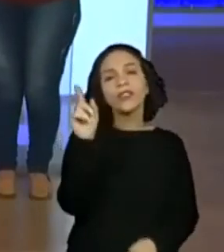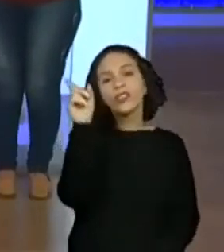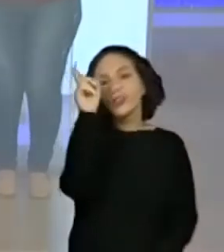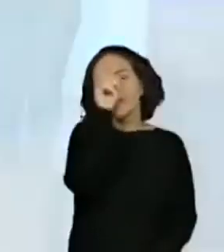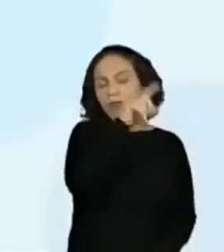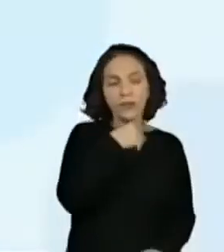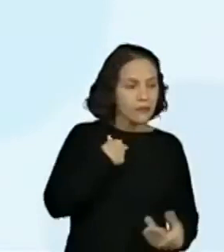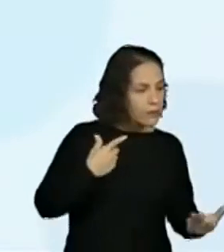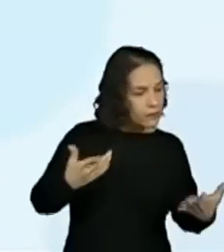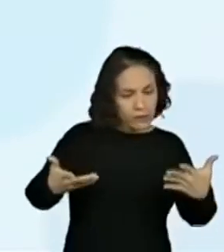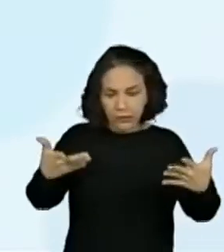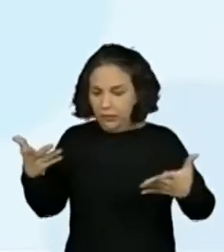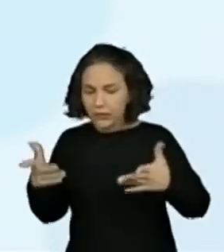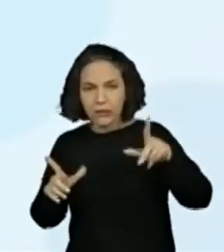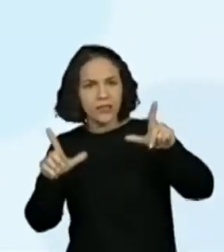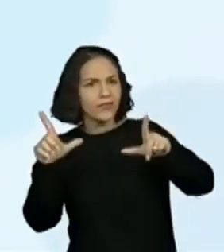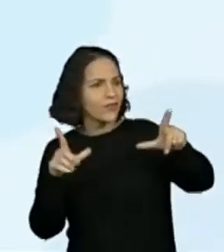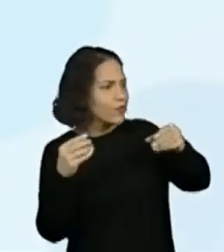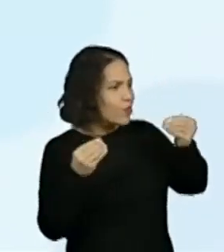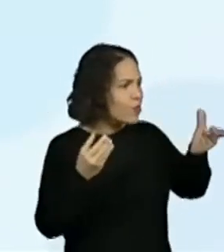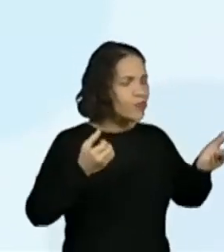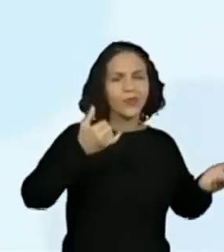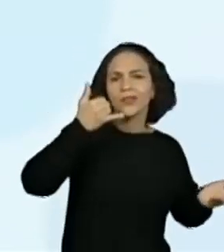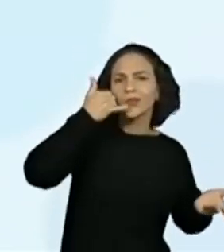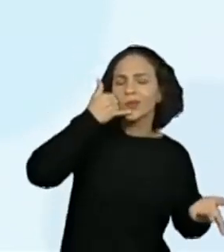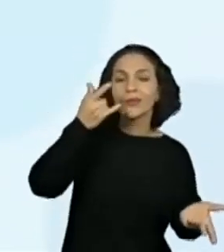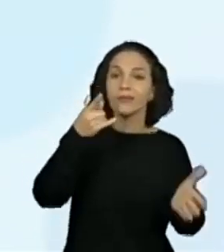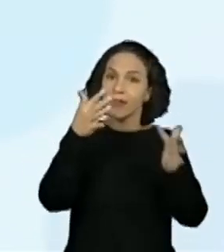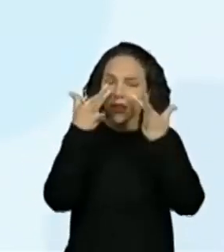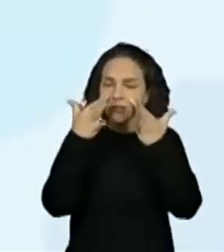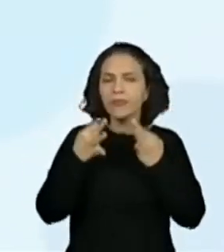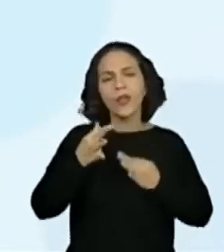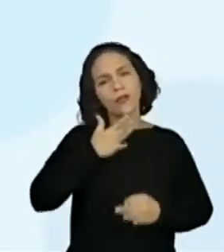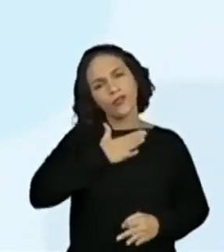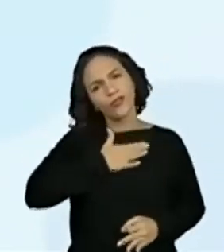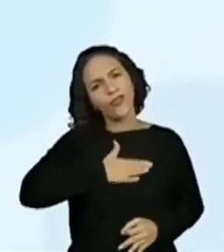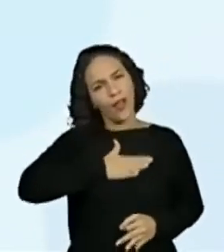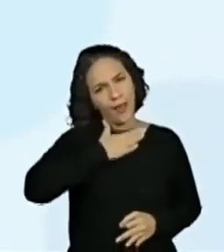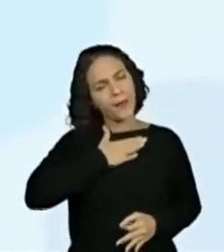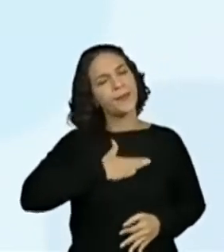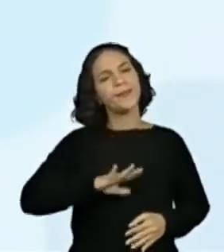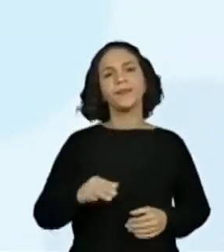de se encontrar aí na televisão, no celular, no papel, tá?